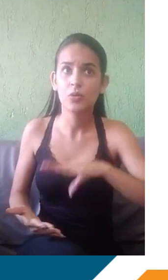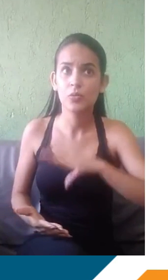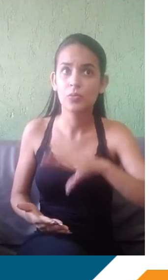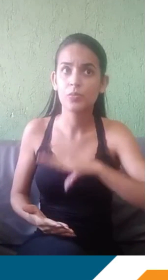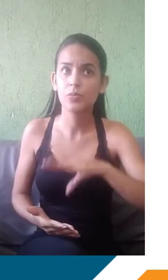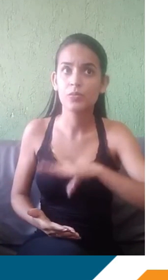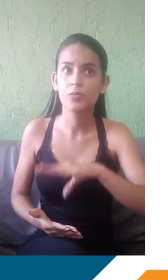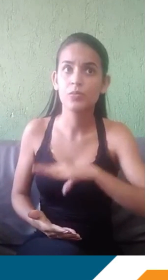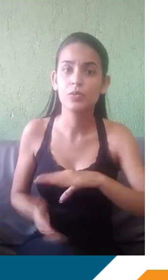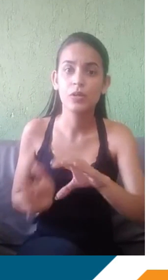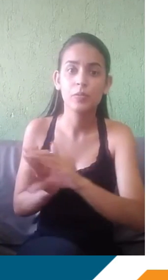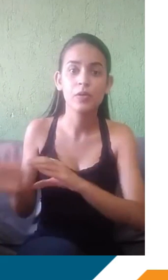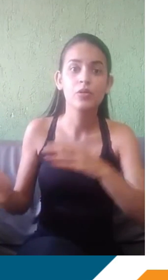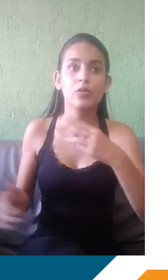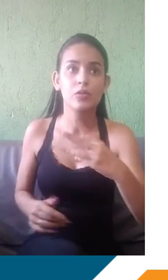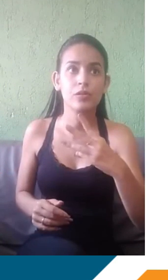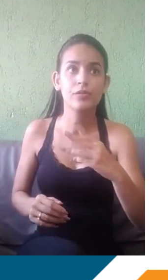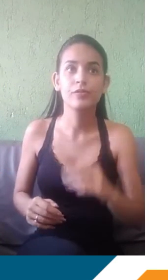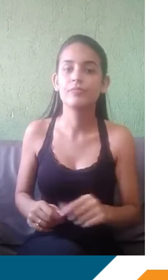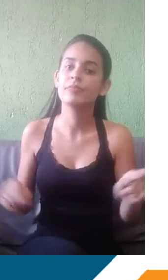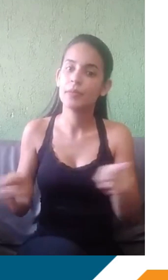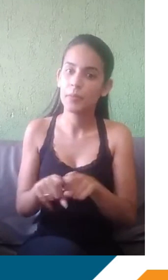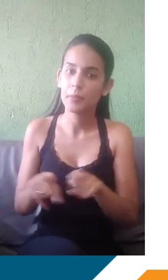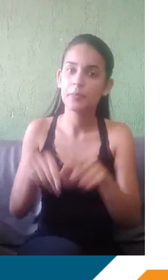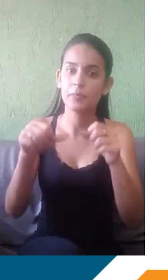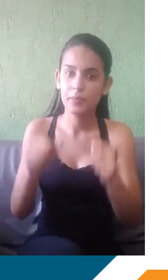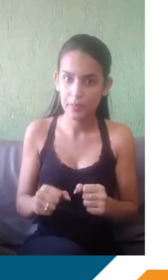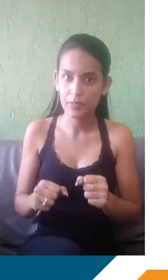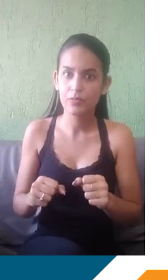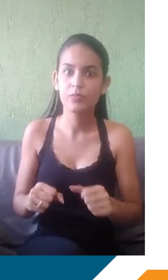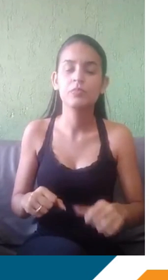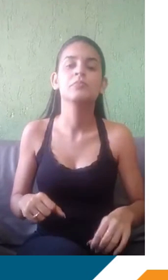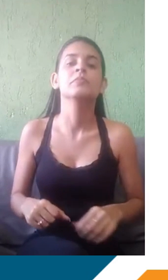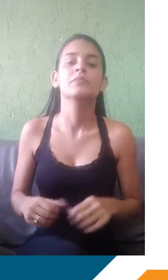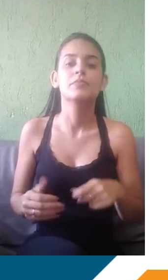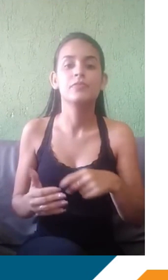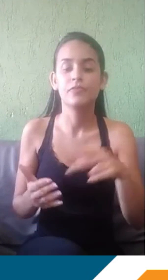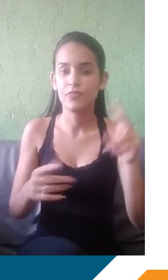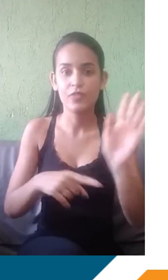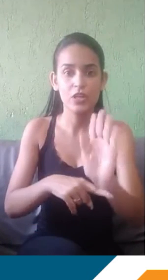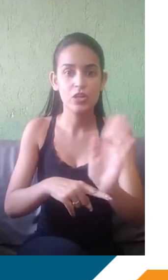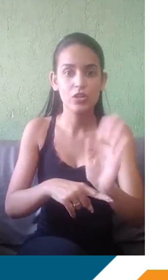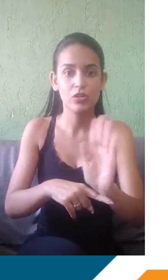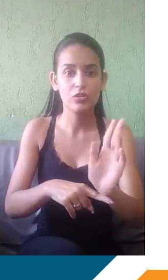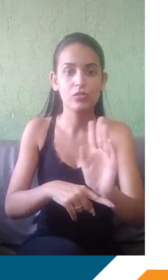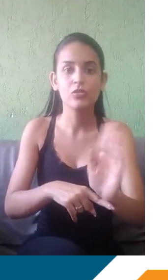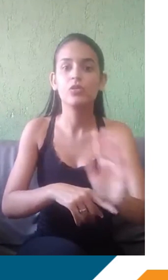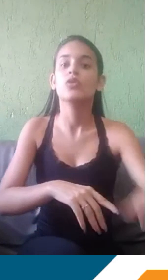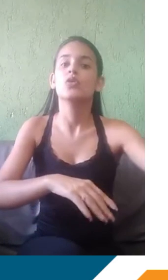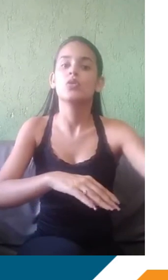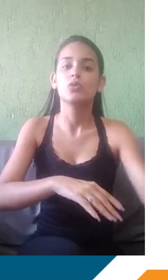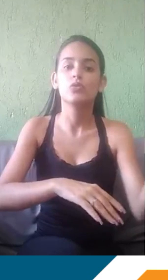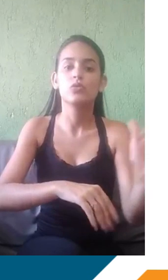1, capítulo 3. E acesse o canal PVS no YouTube, Pré-Vestibular Social da Fundação CCERJ,